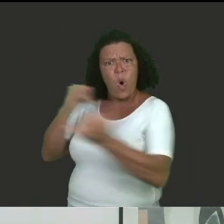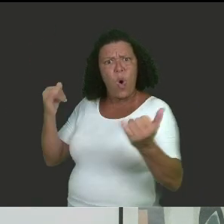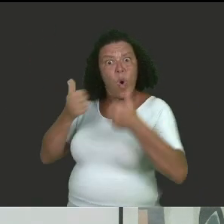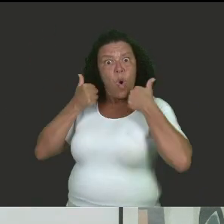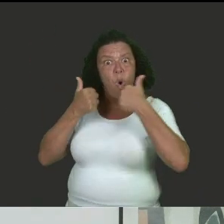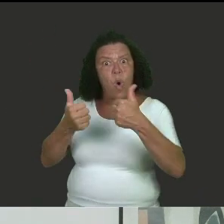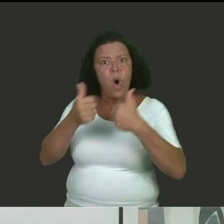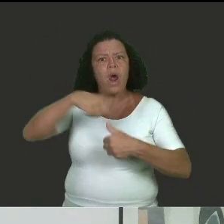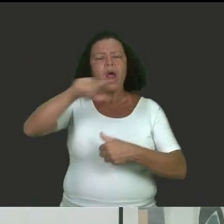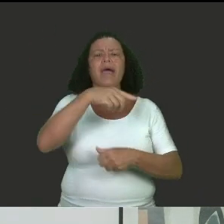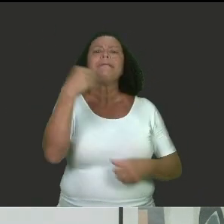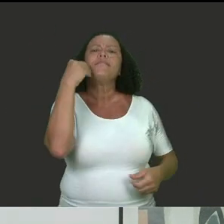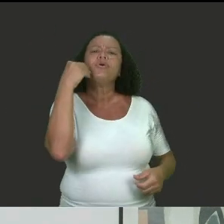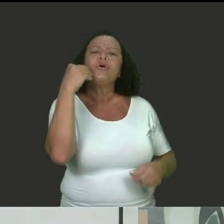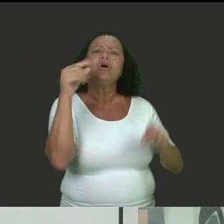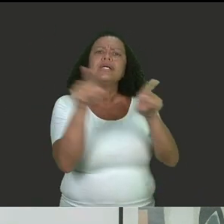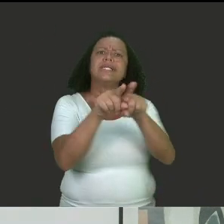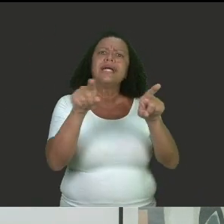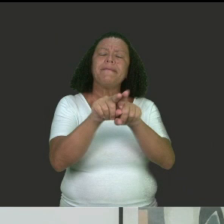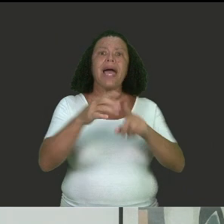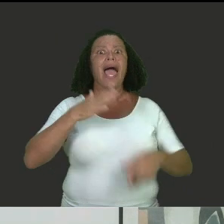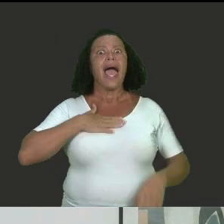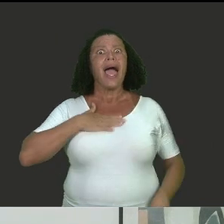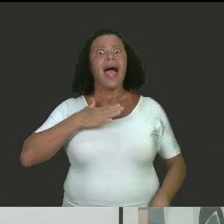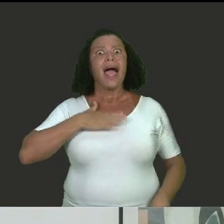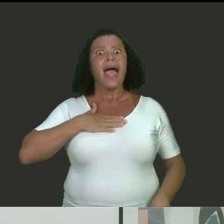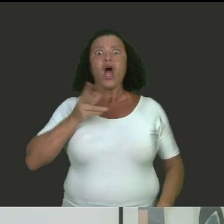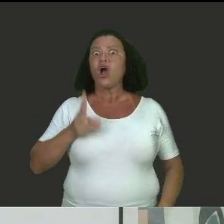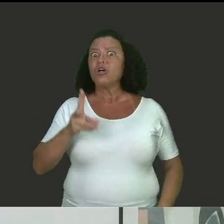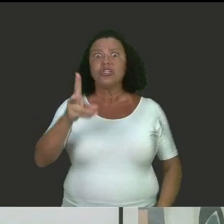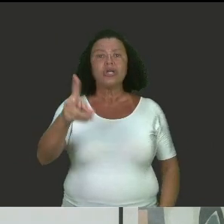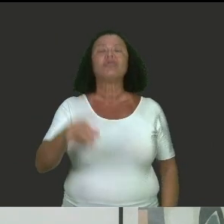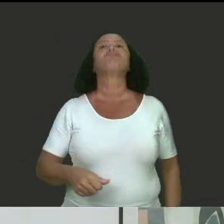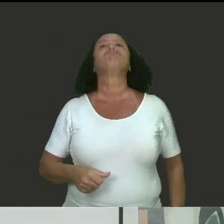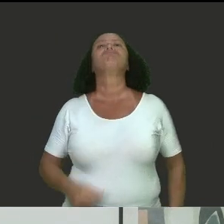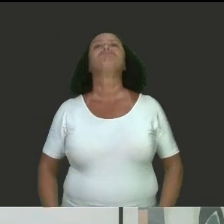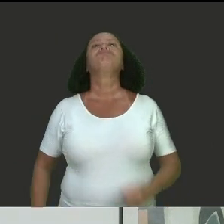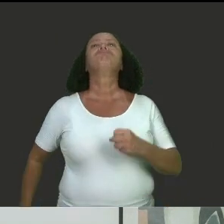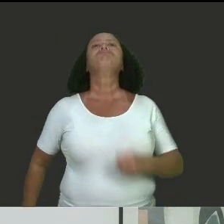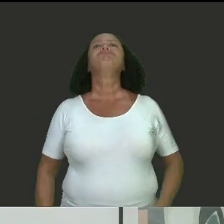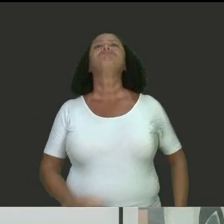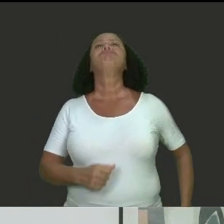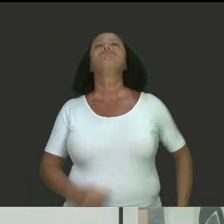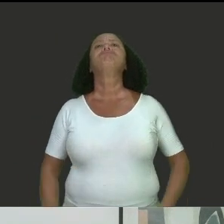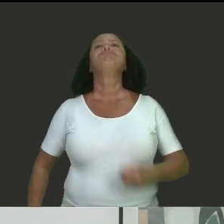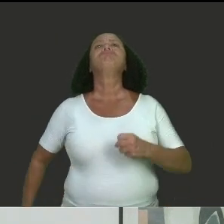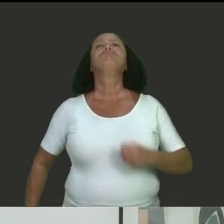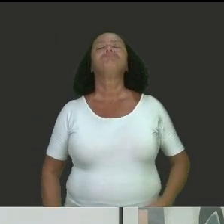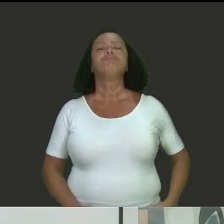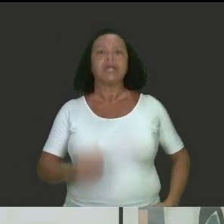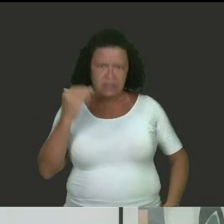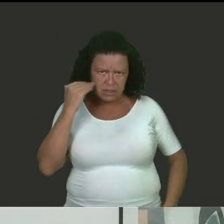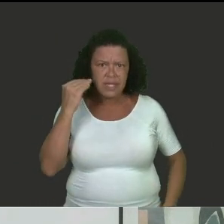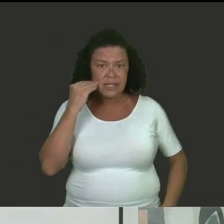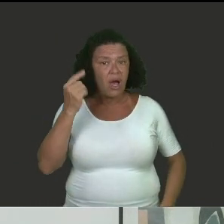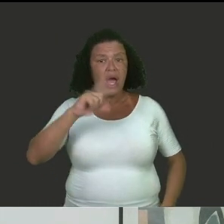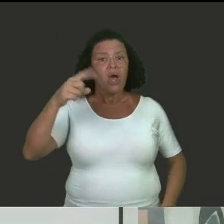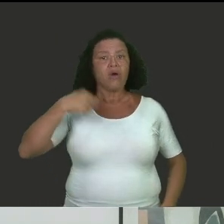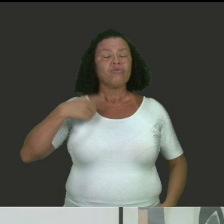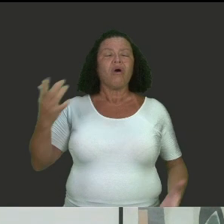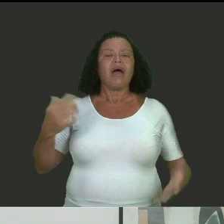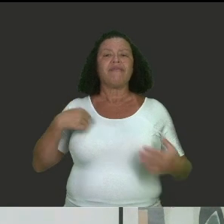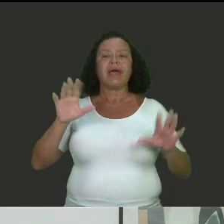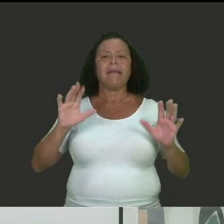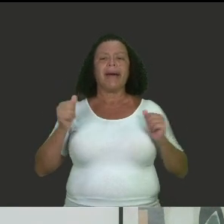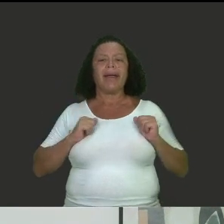e oportunidades para que eu siga em frente, para que eu siga a minha jornada. Então é não se deixar